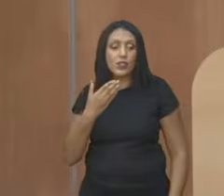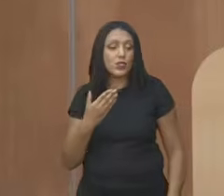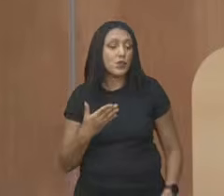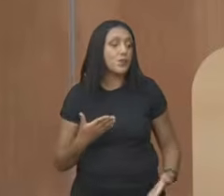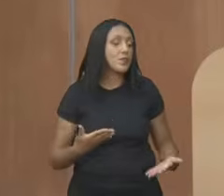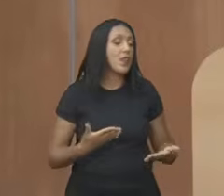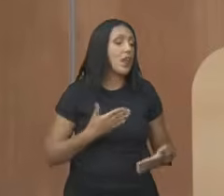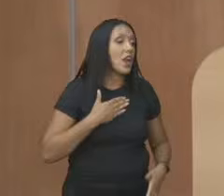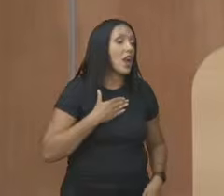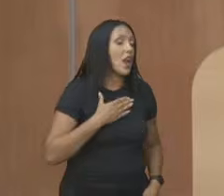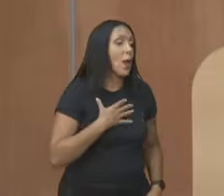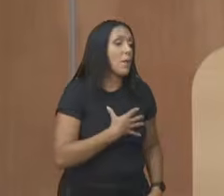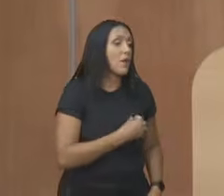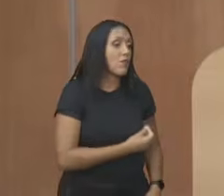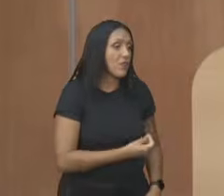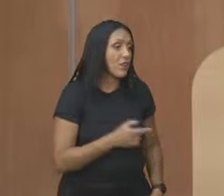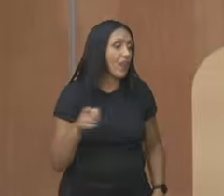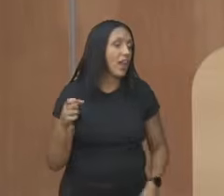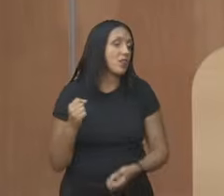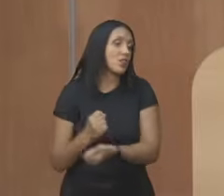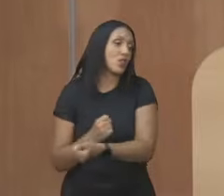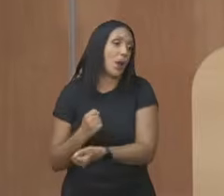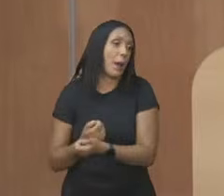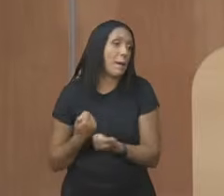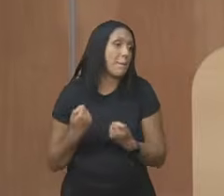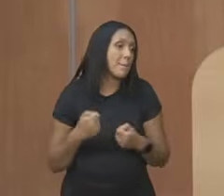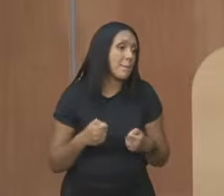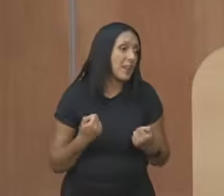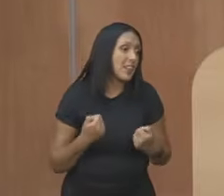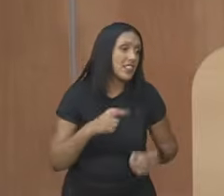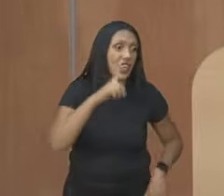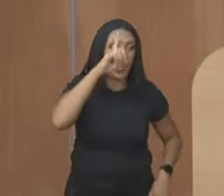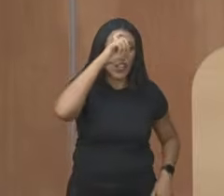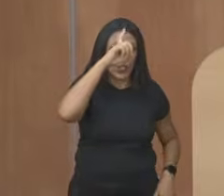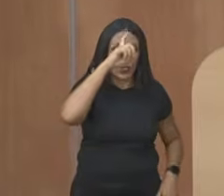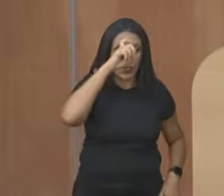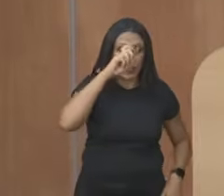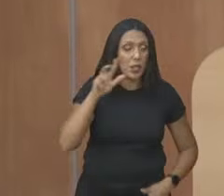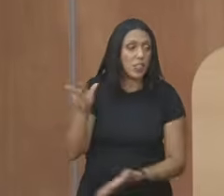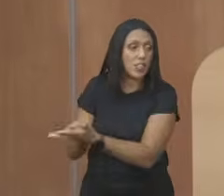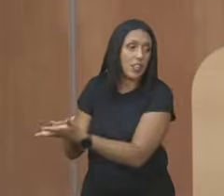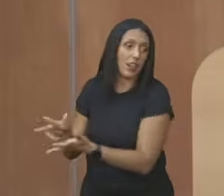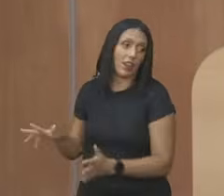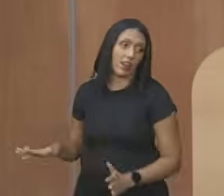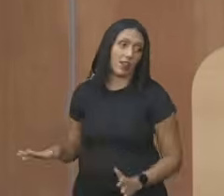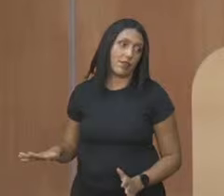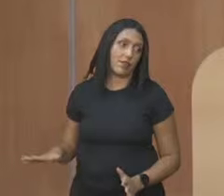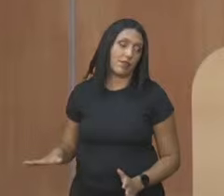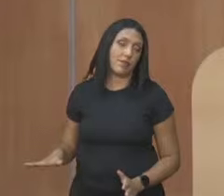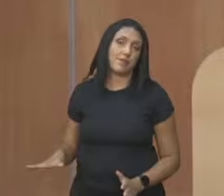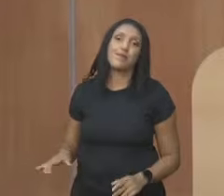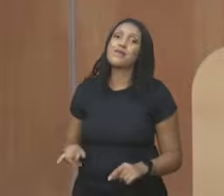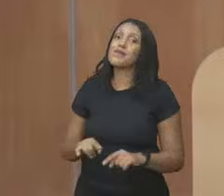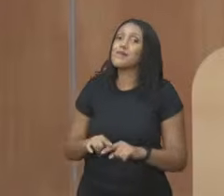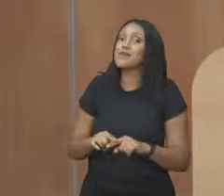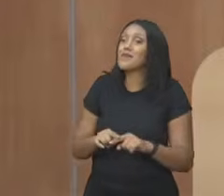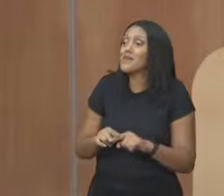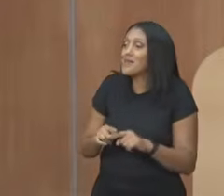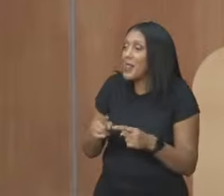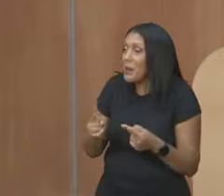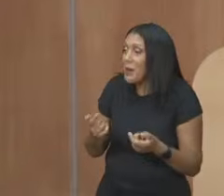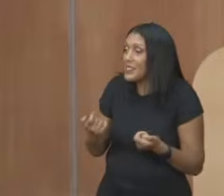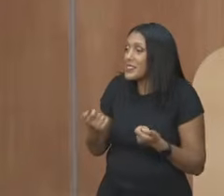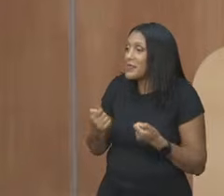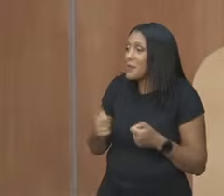vai. Isso aí tem que ter uma lei, a lei lá de cima, de Brasília, dizendo assim, você tem que ir, você